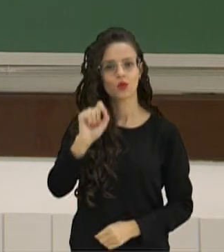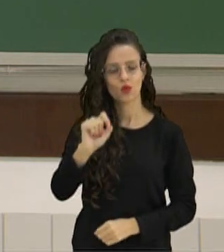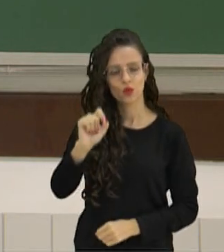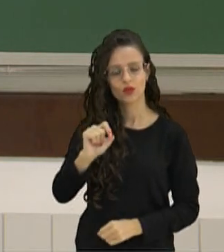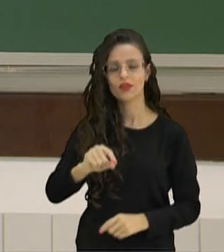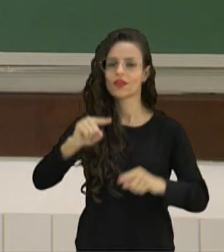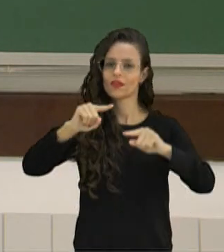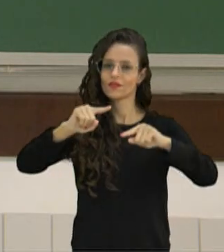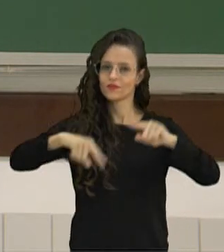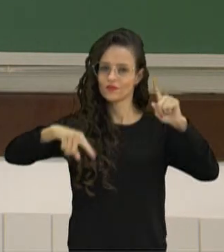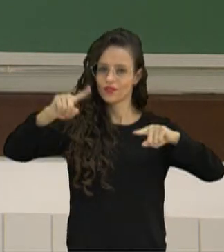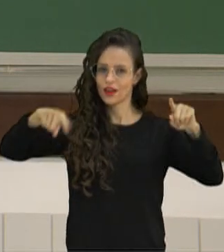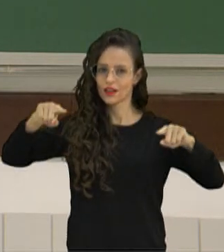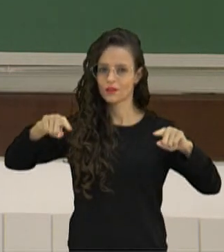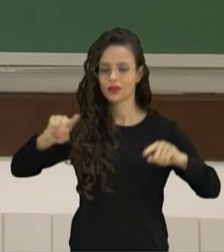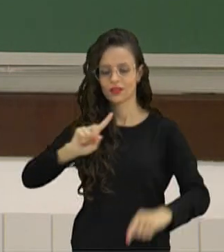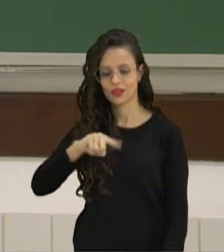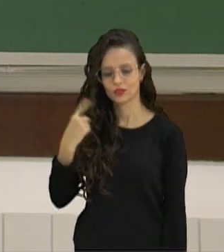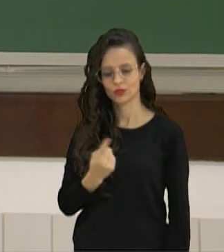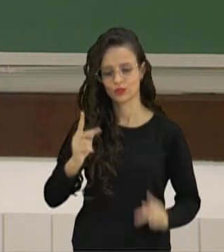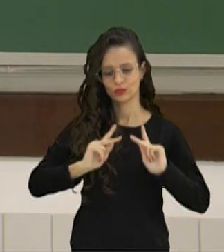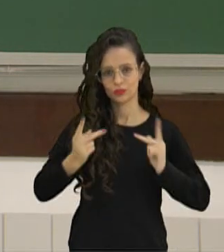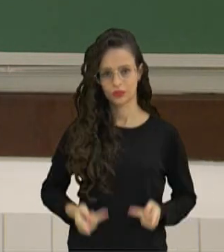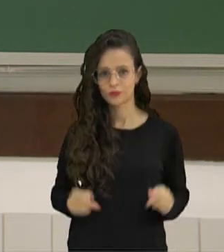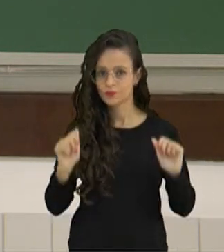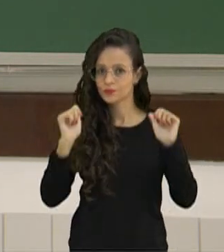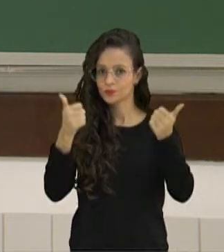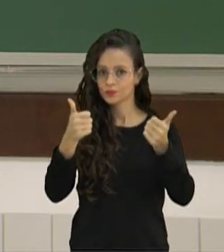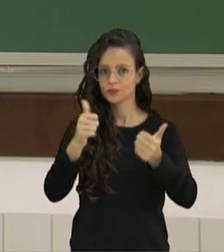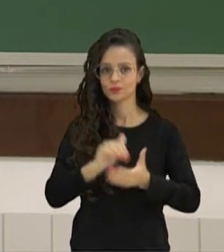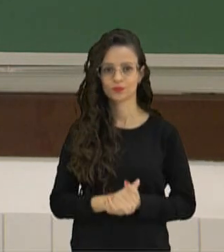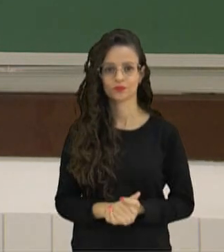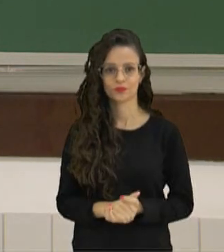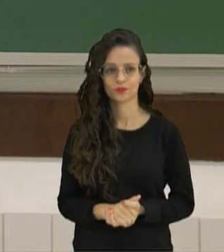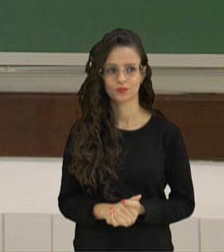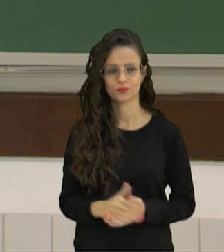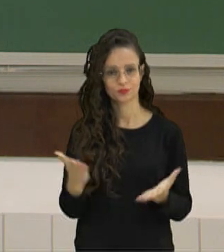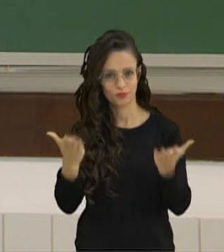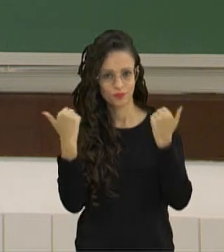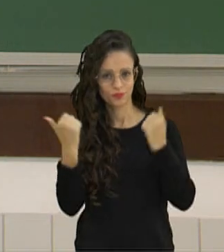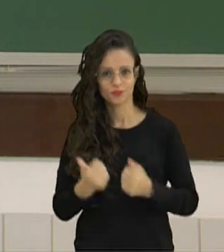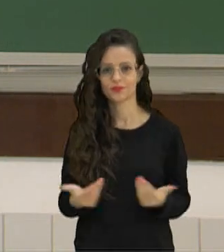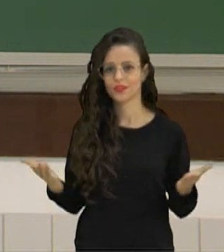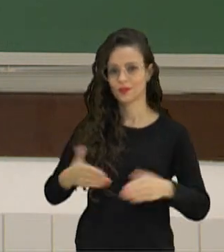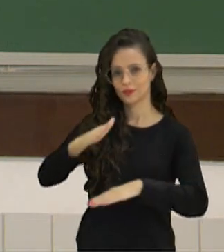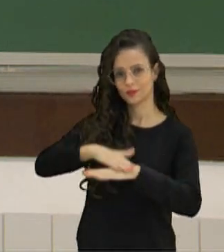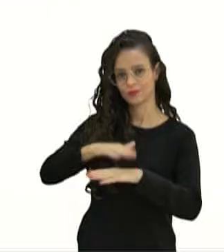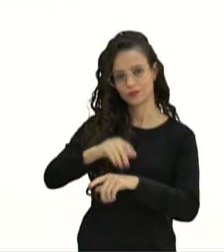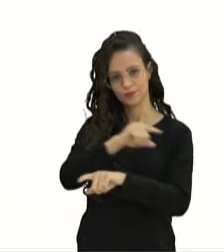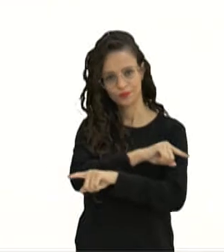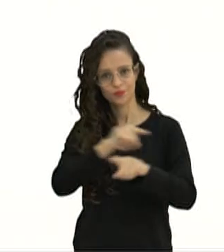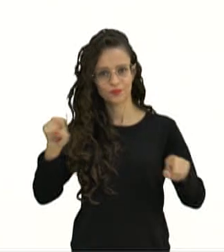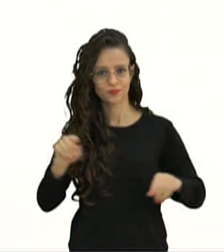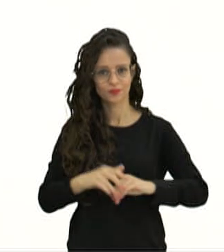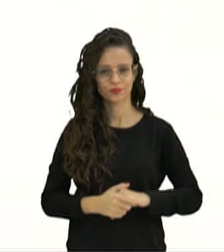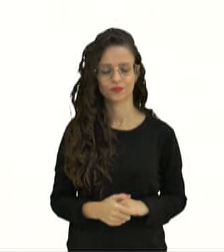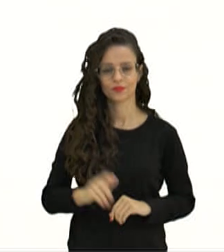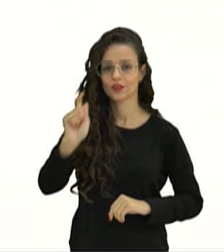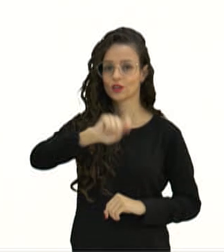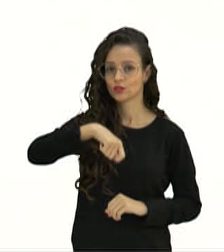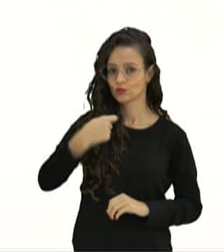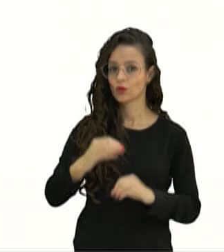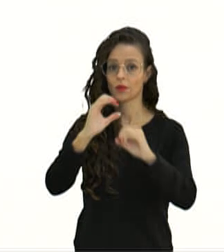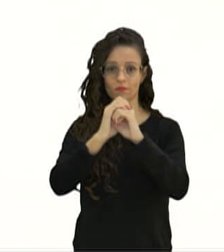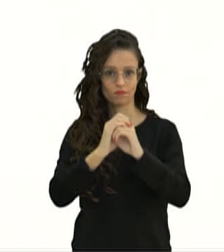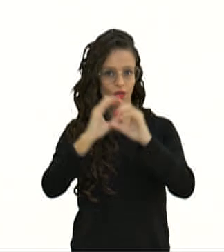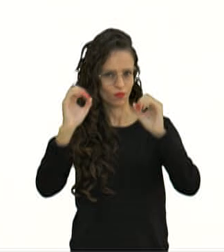pela variabilidade da nossa espécie. Beleza? Vamos lá. Agora é com vocês. Sobre a meiose,